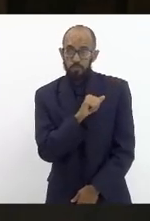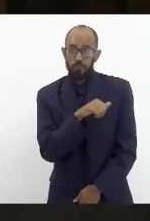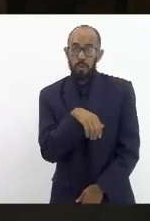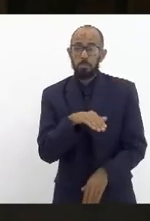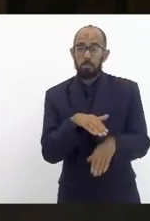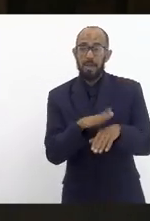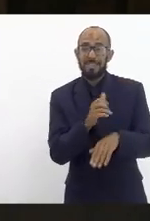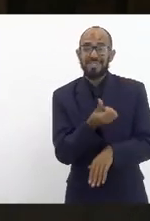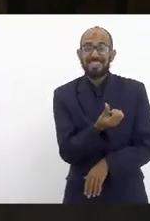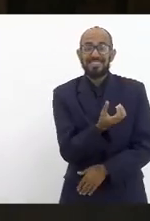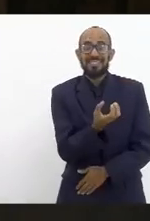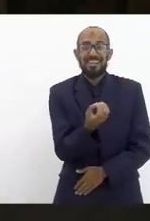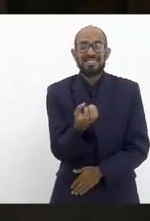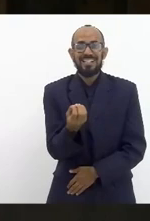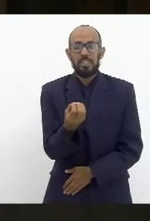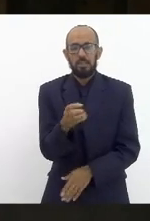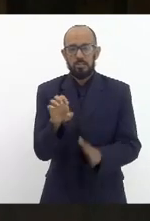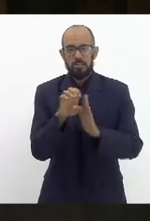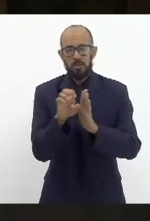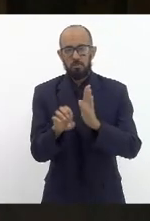de 600 emendas.